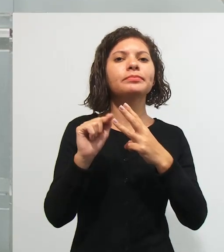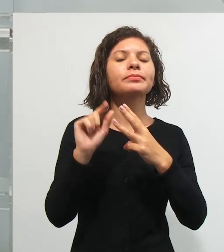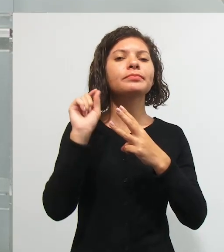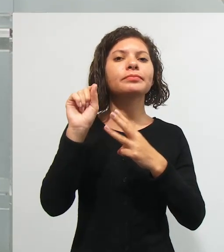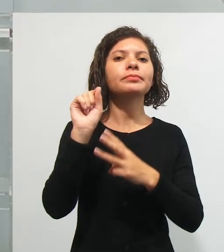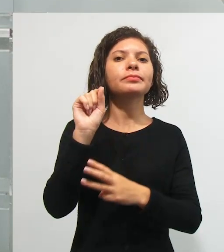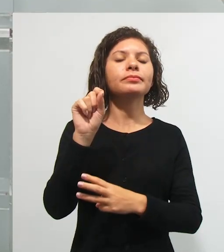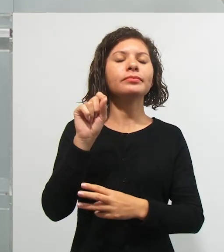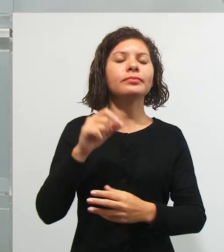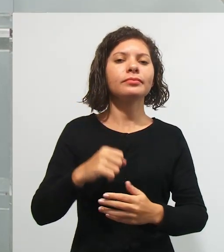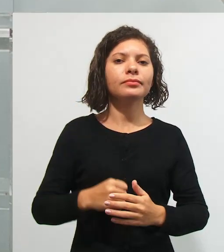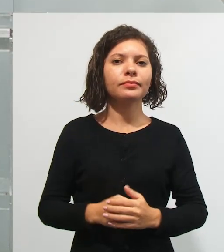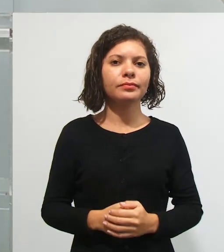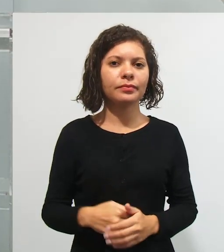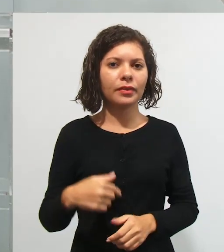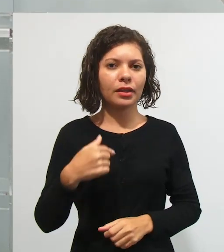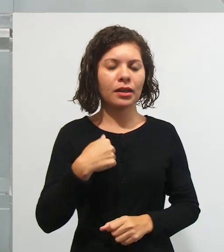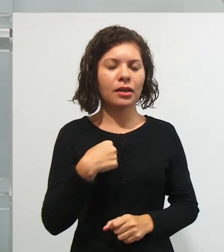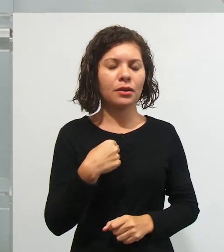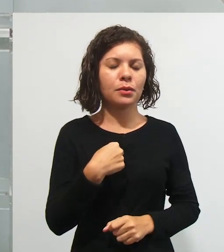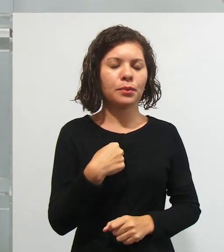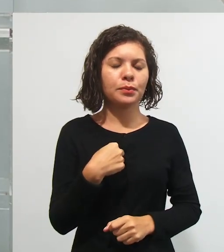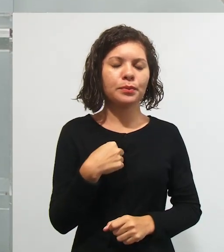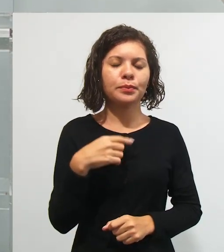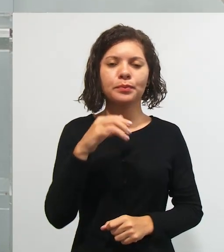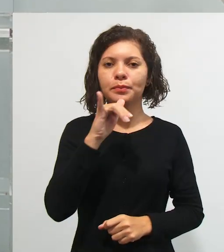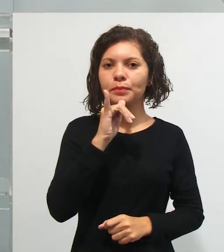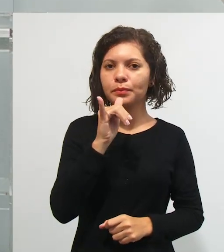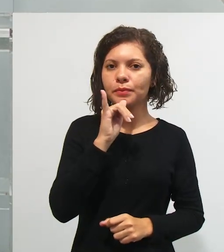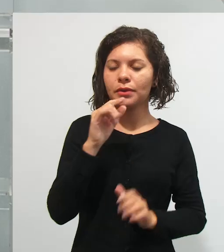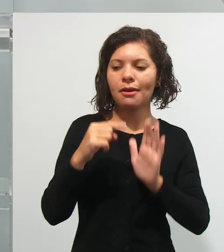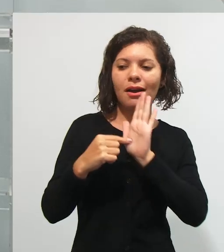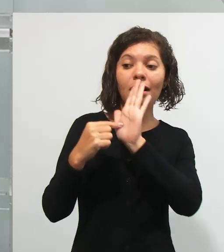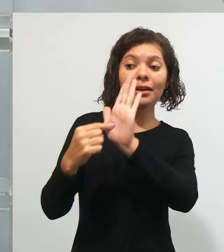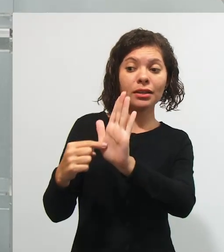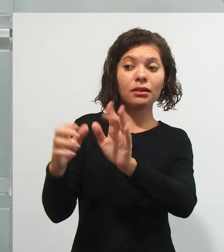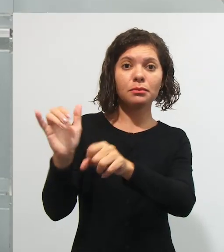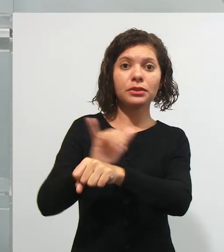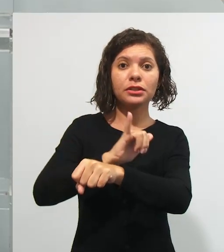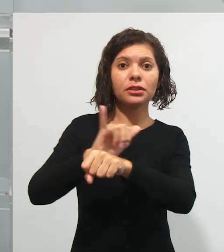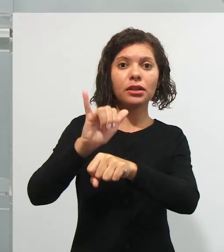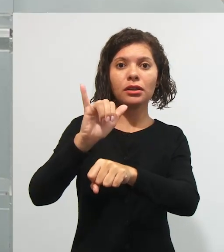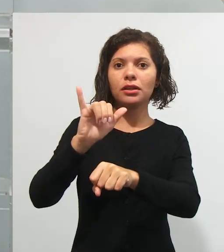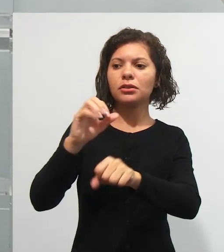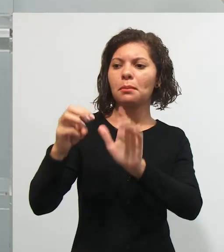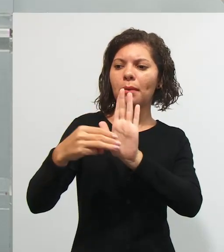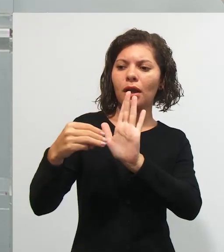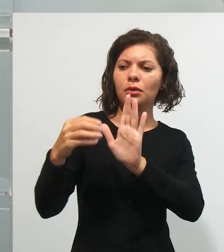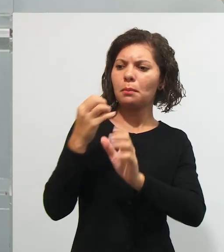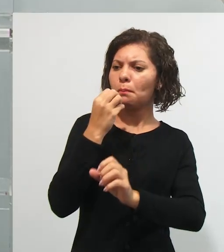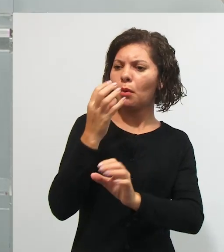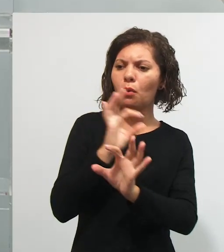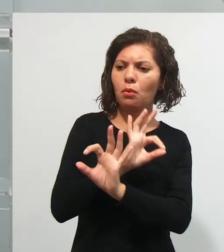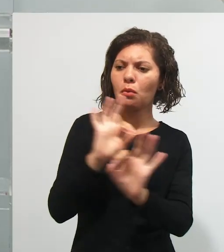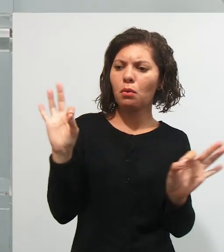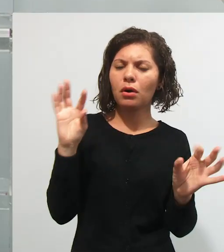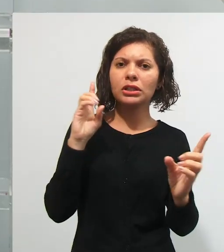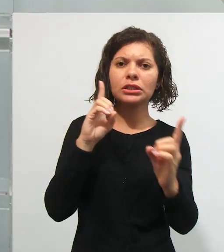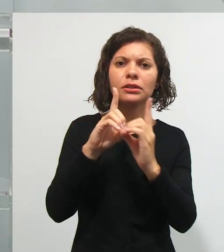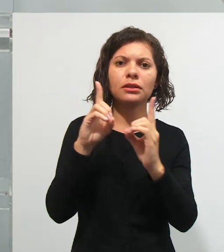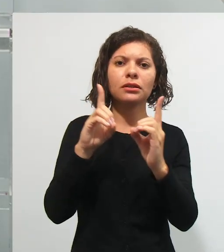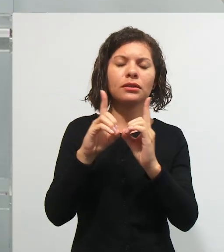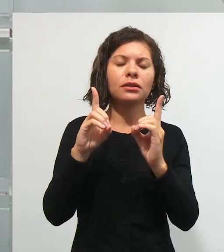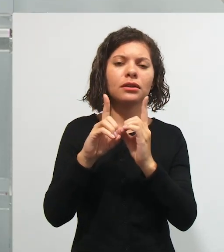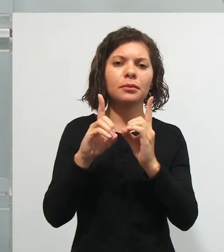que se eu apresento, por exemplo, uma estratégia, um método, uma dinâmica ou um material didático que